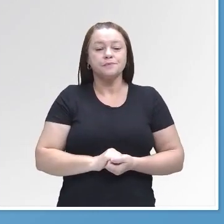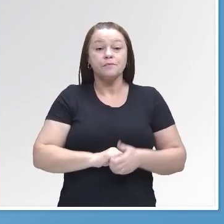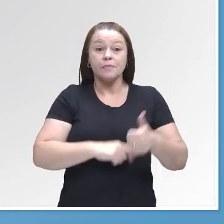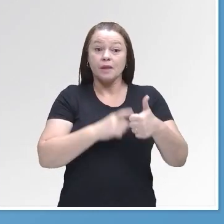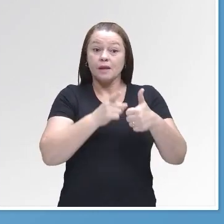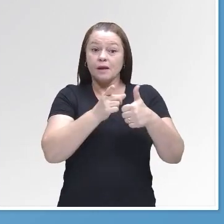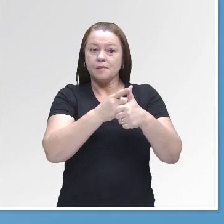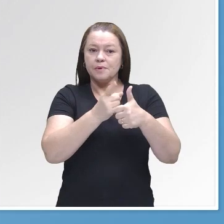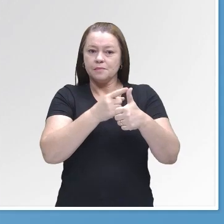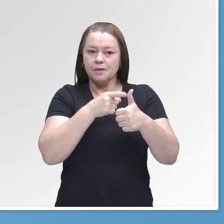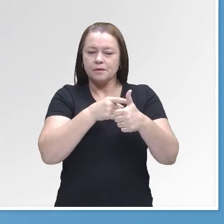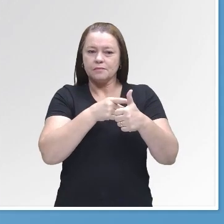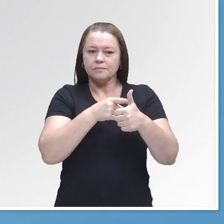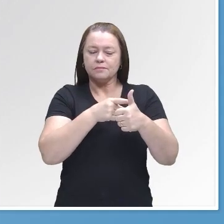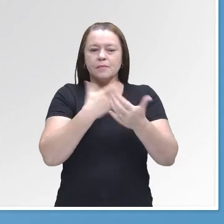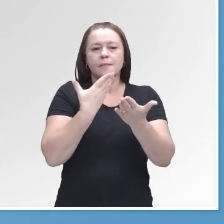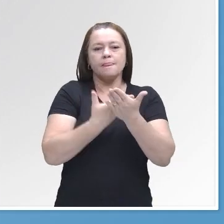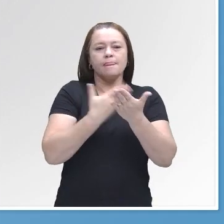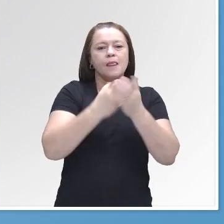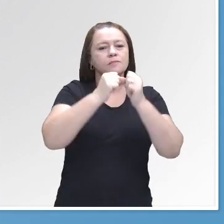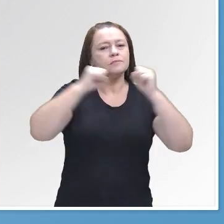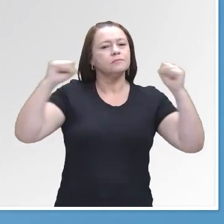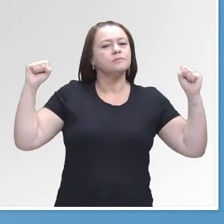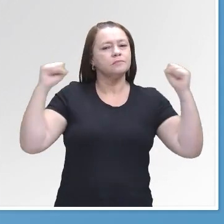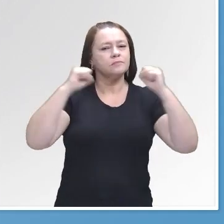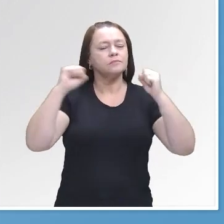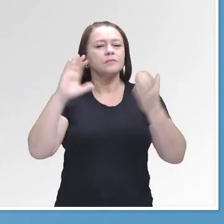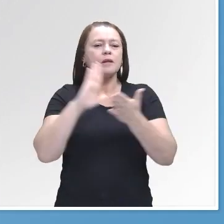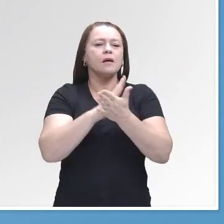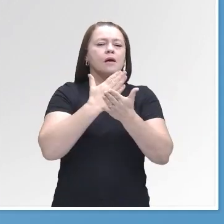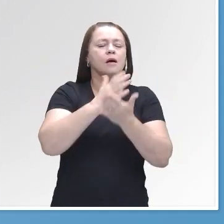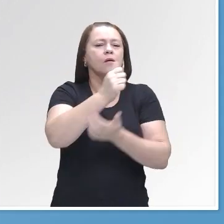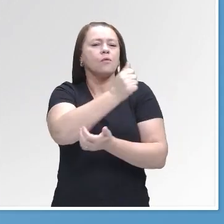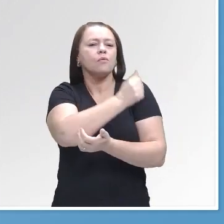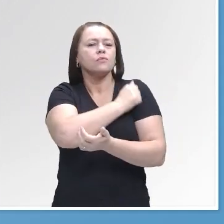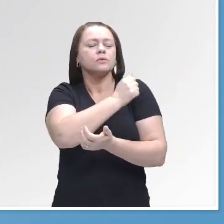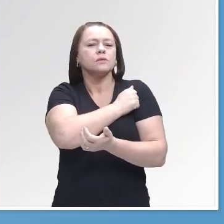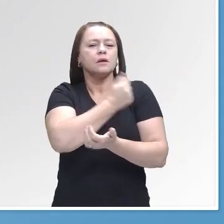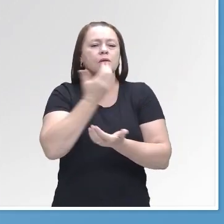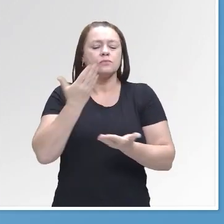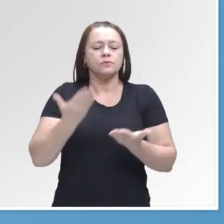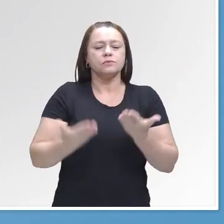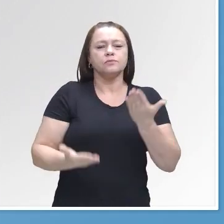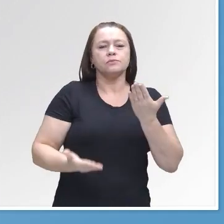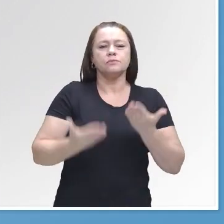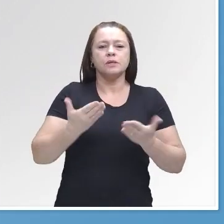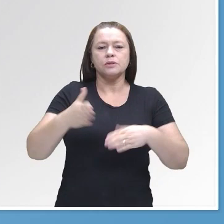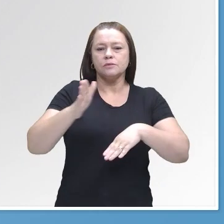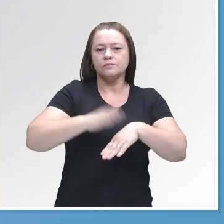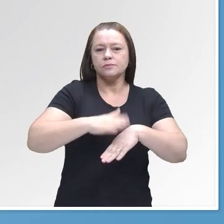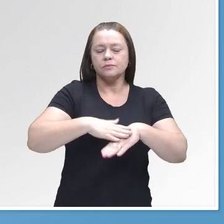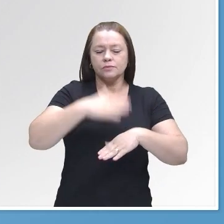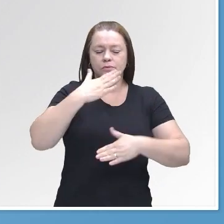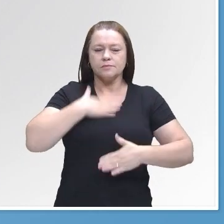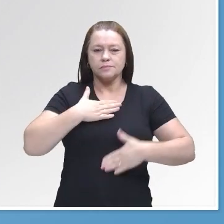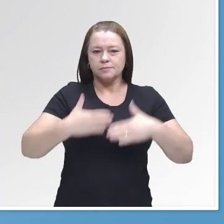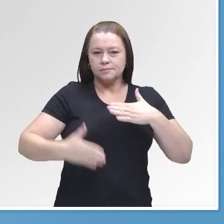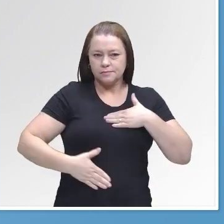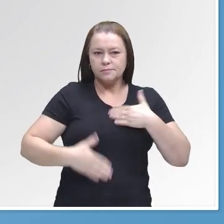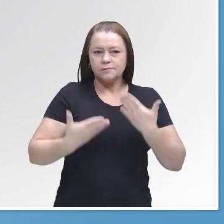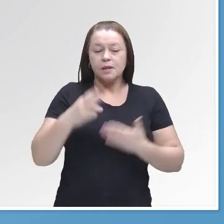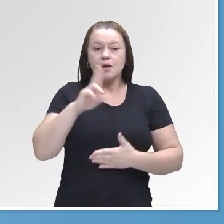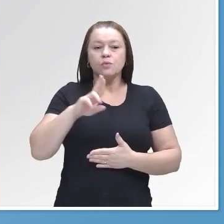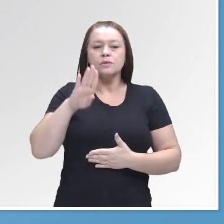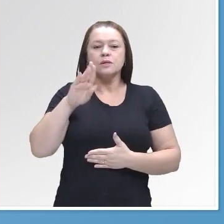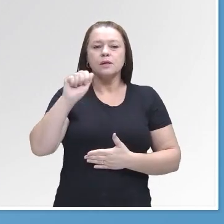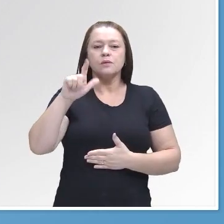Questão 1. Na aula de educação física, alguns alunos mediram a sua massa corporal usando